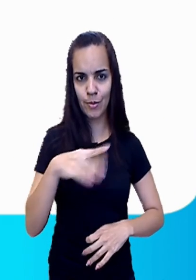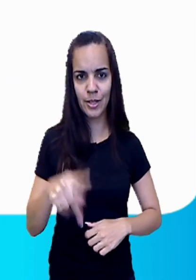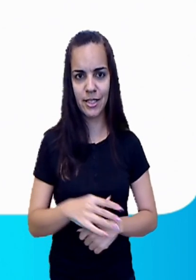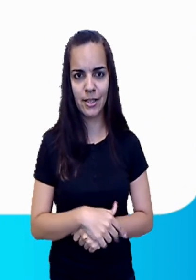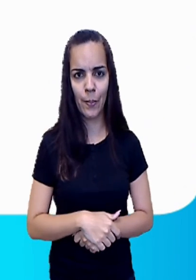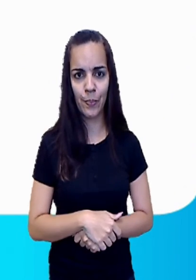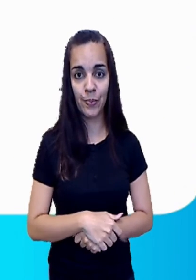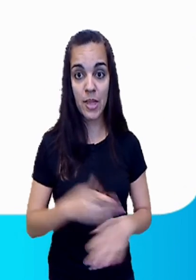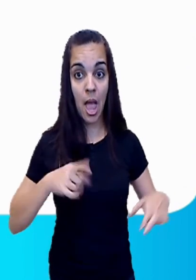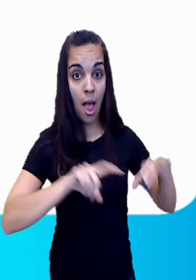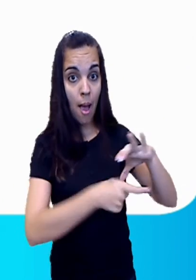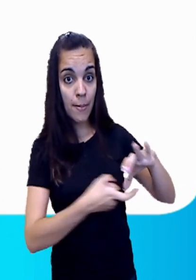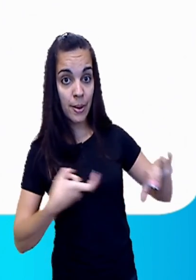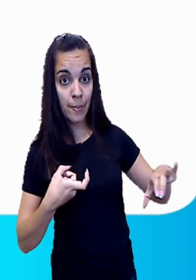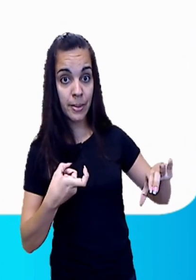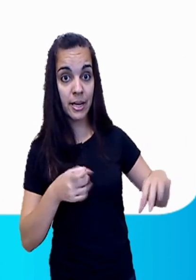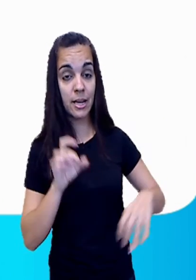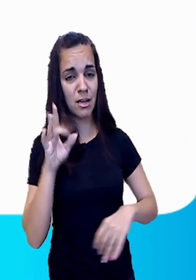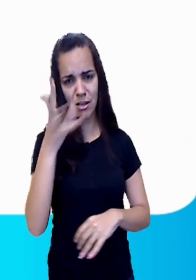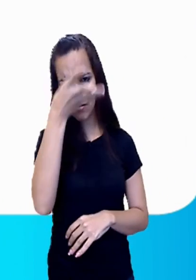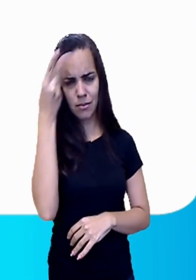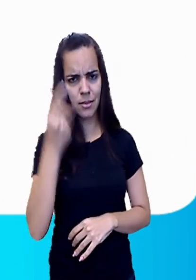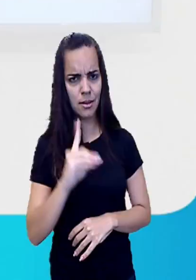a mineração, ela é